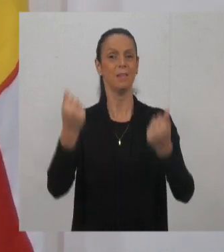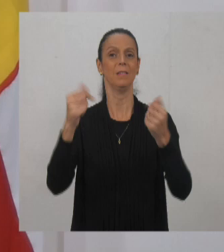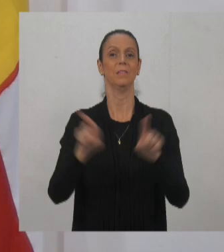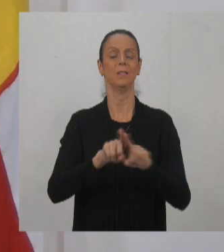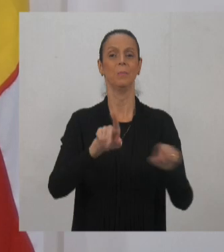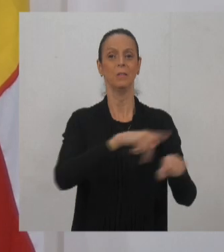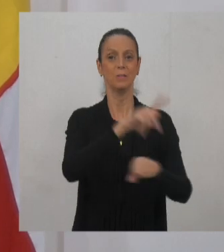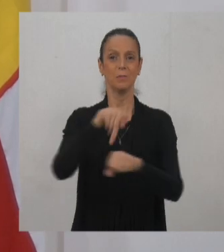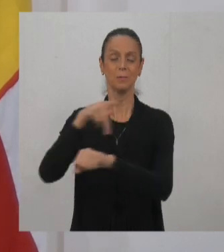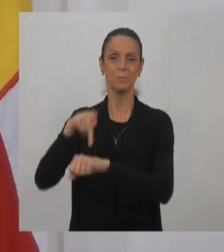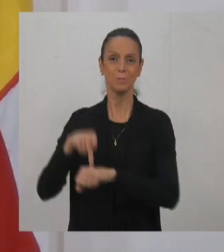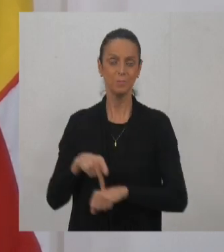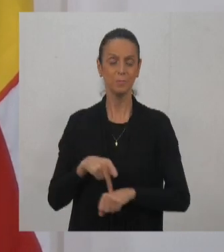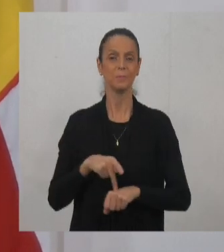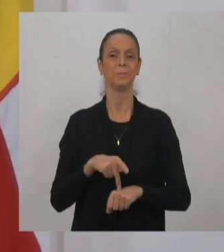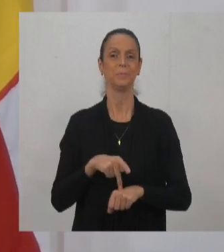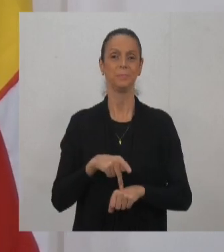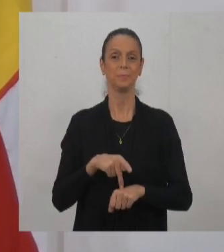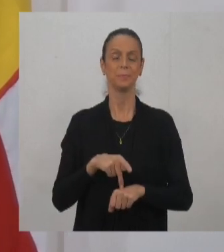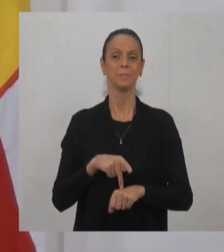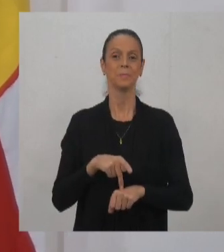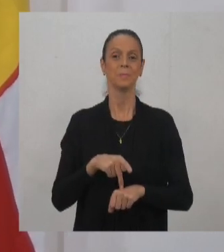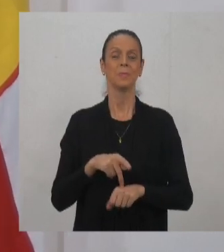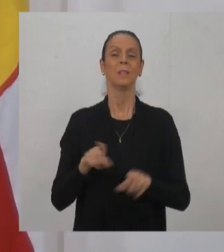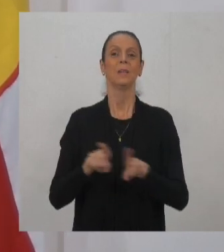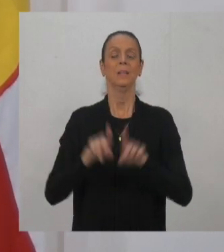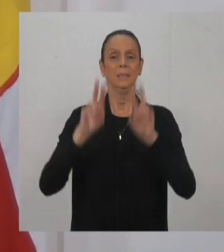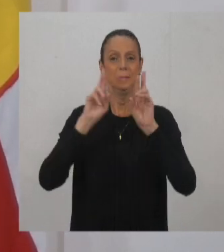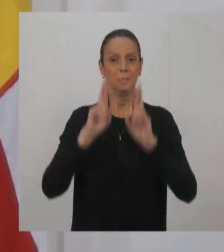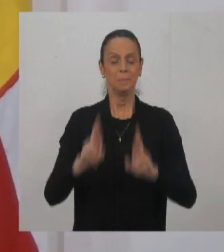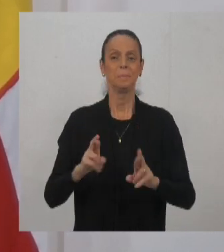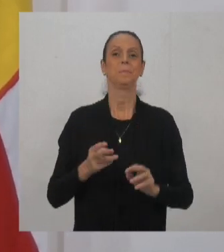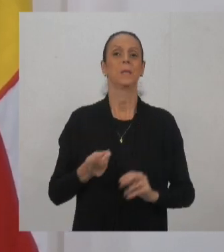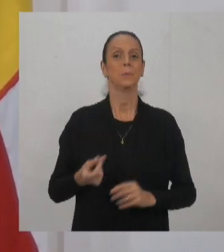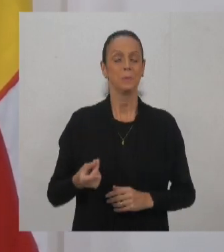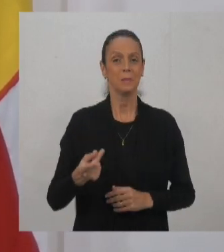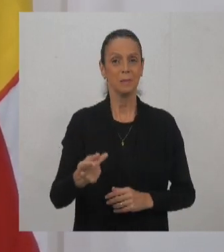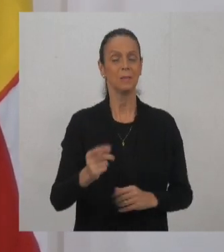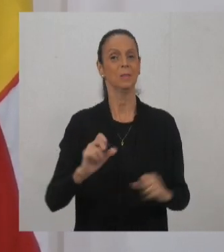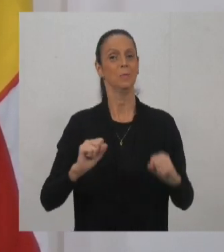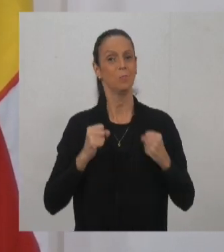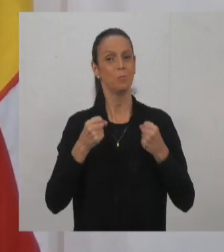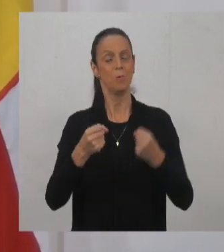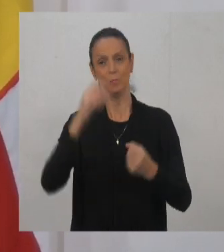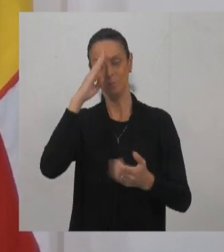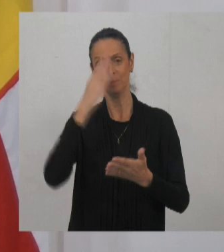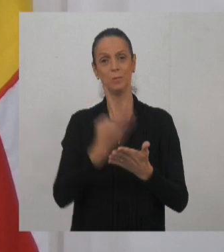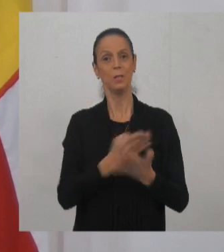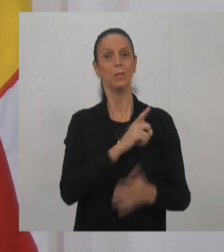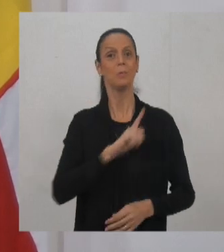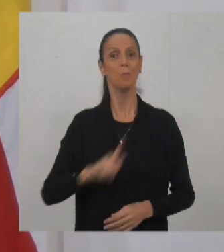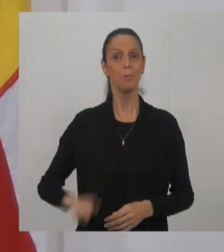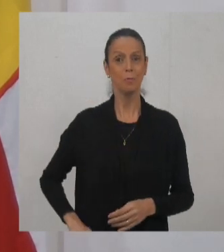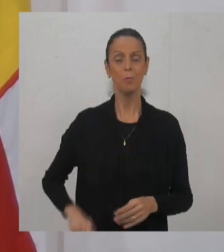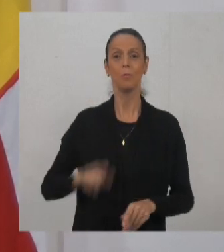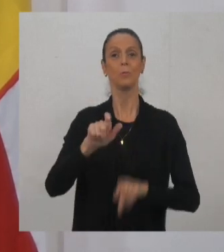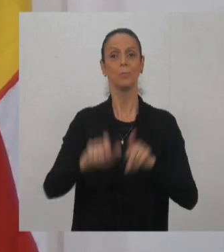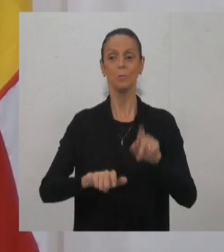nações, da opulência, a respeitabilidade, da duração, o vigor. Creio no governo do povo pelo